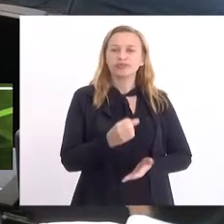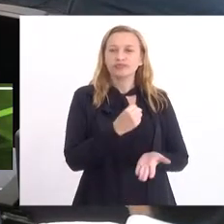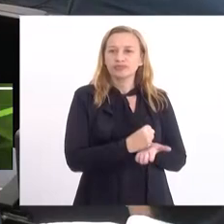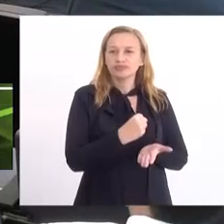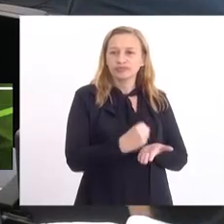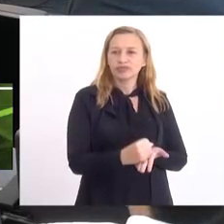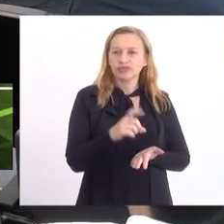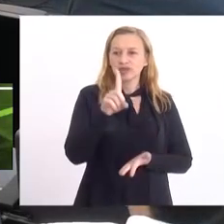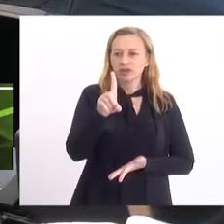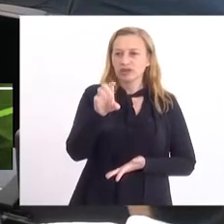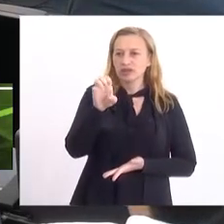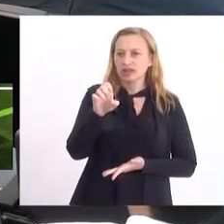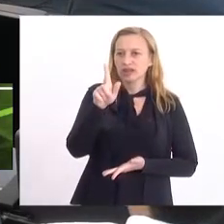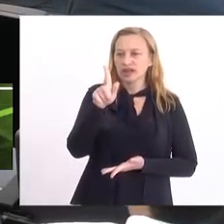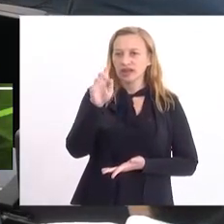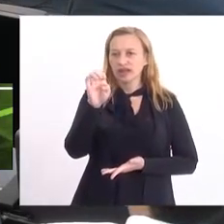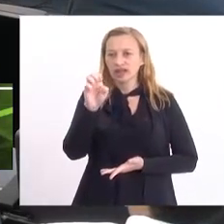Degas.